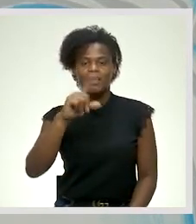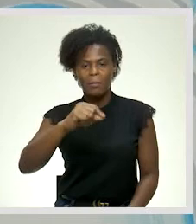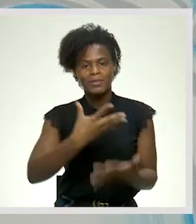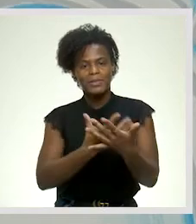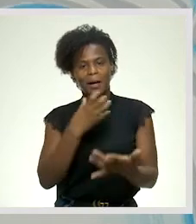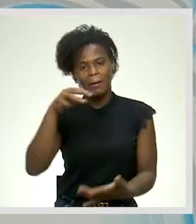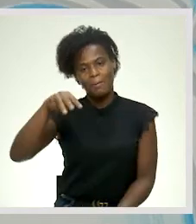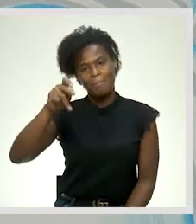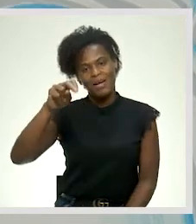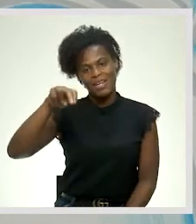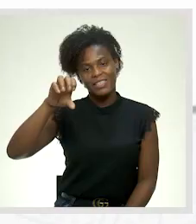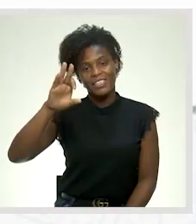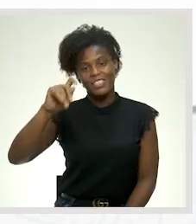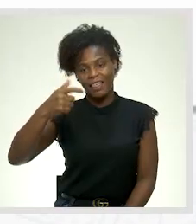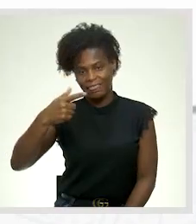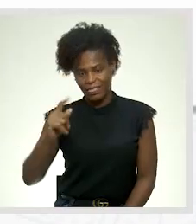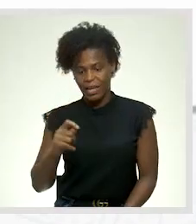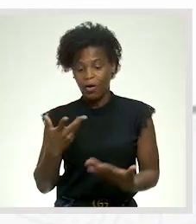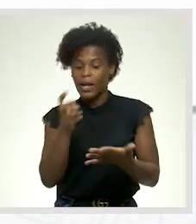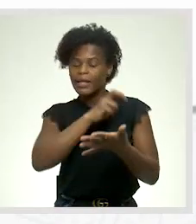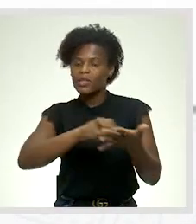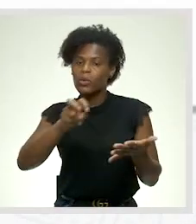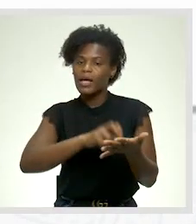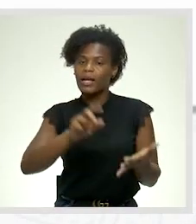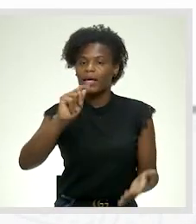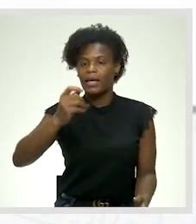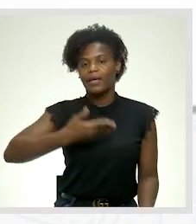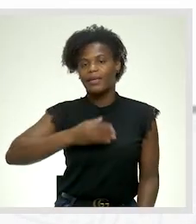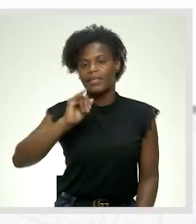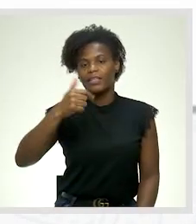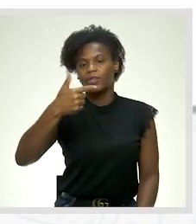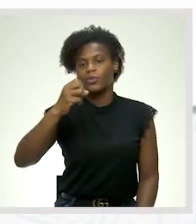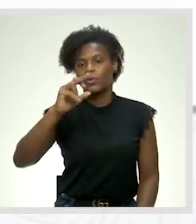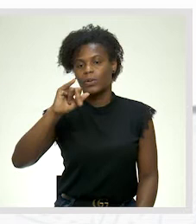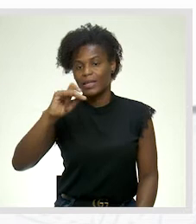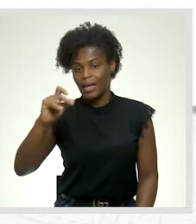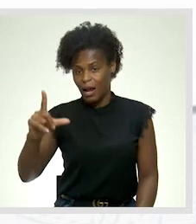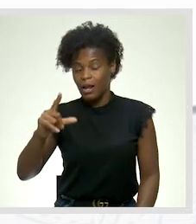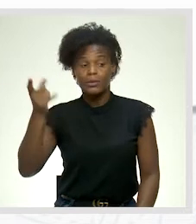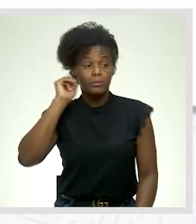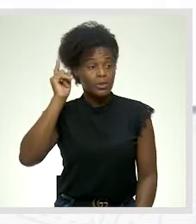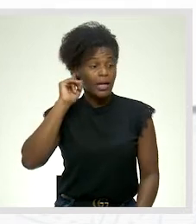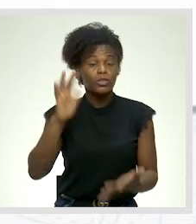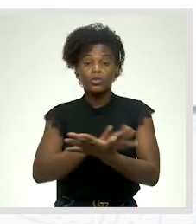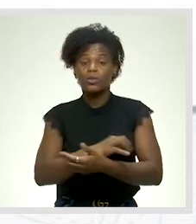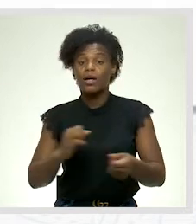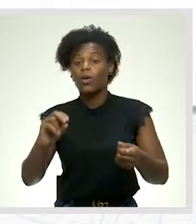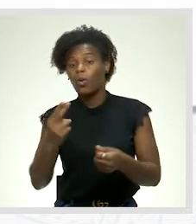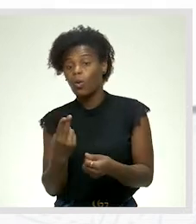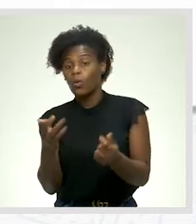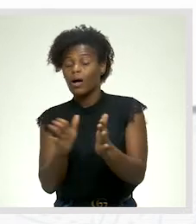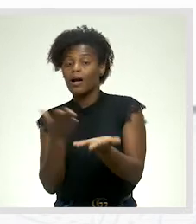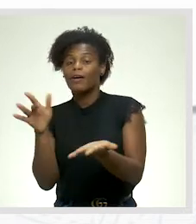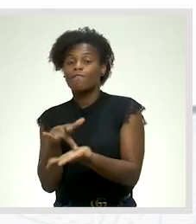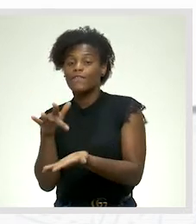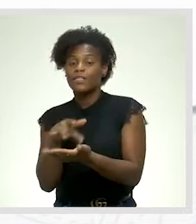Em relação ao editorial, é um artigo muito importante de um jornal ou de uma revista, porque funciona na